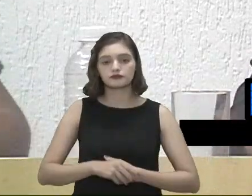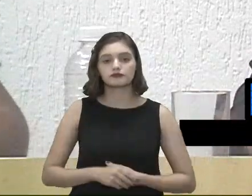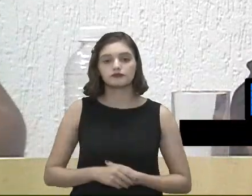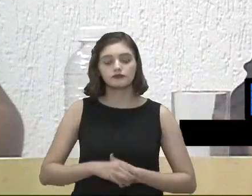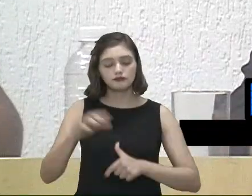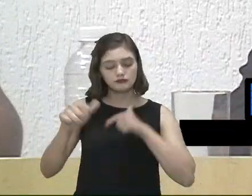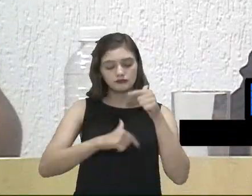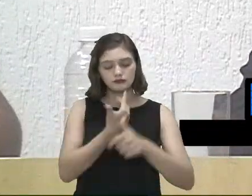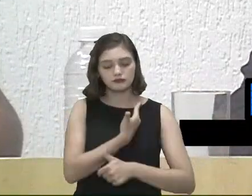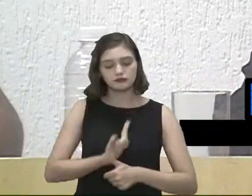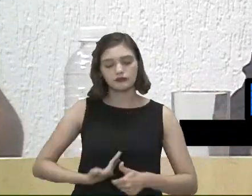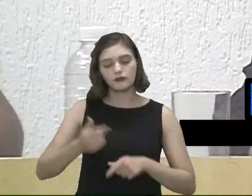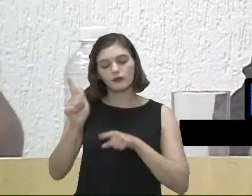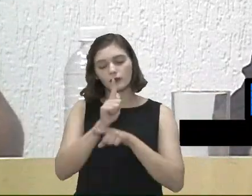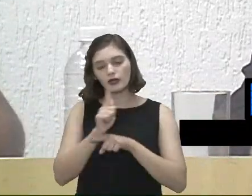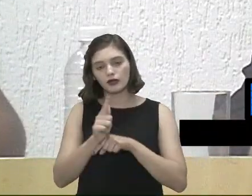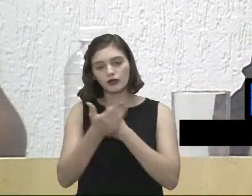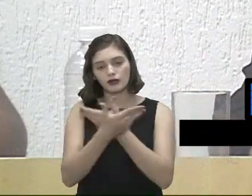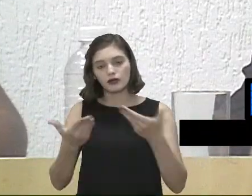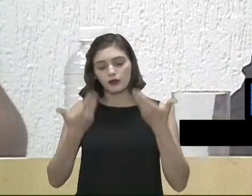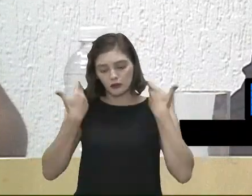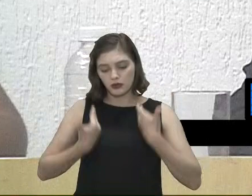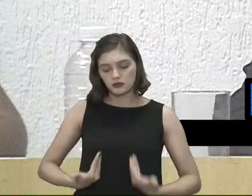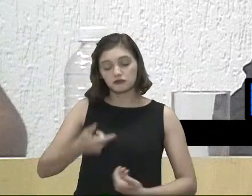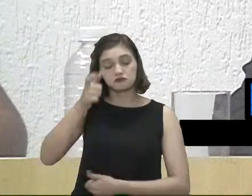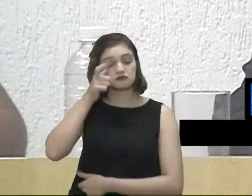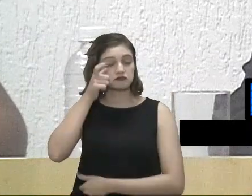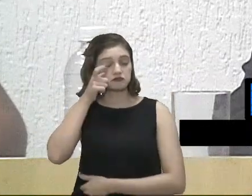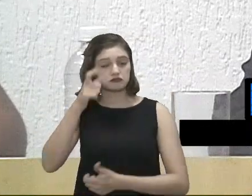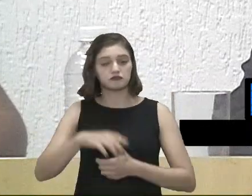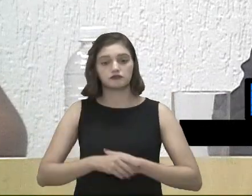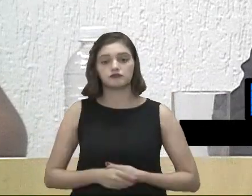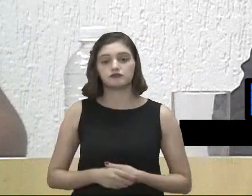servidoras, quanto os gestores, quanto o pessoal que nos assiste,